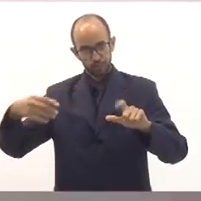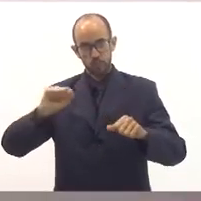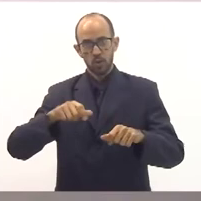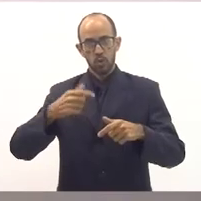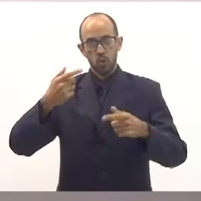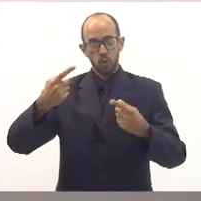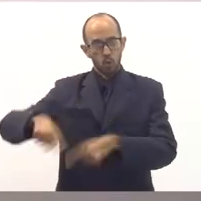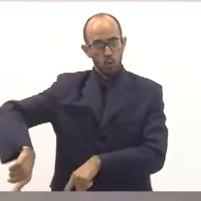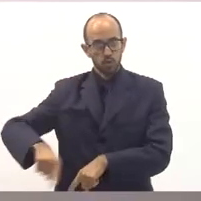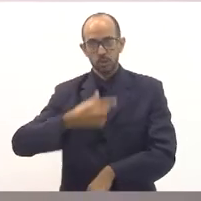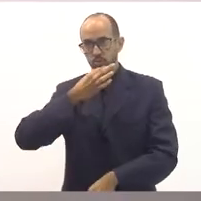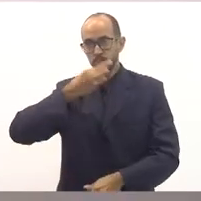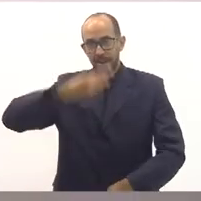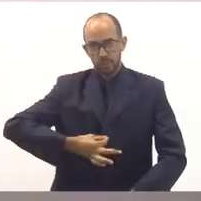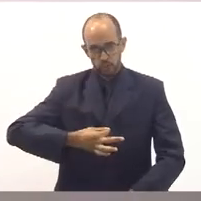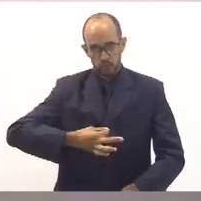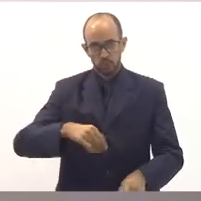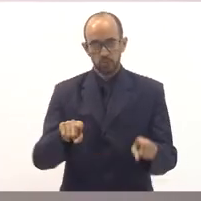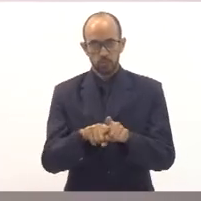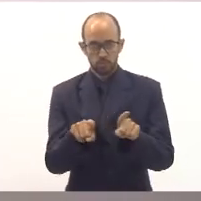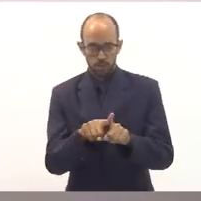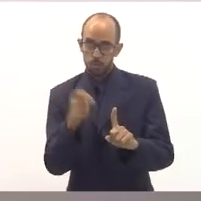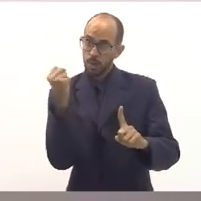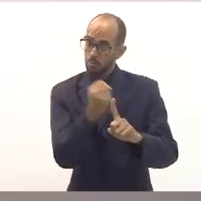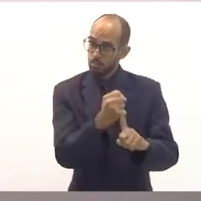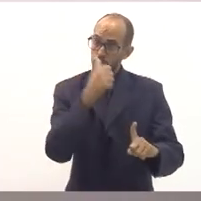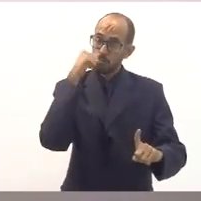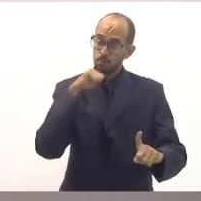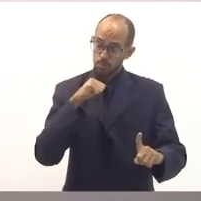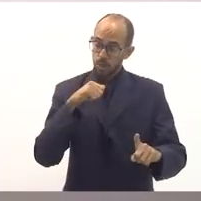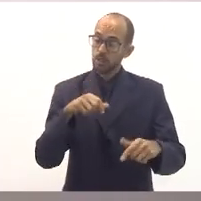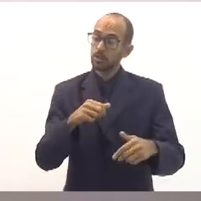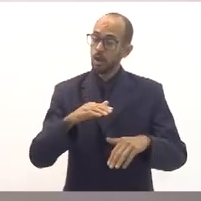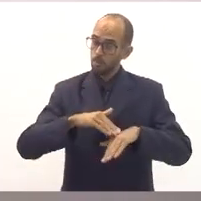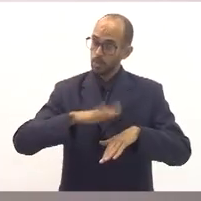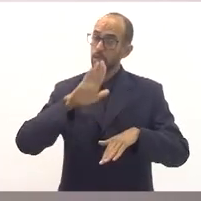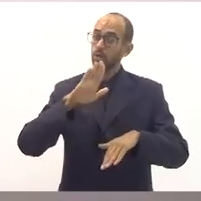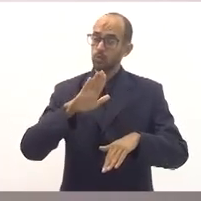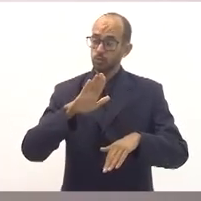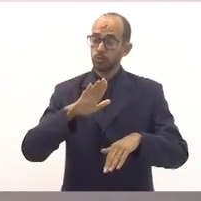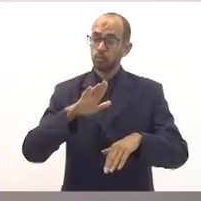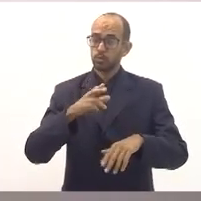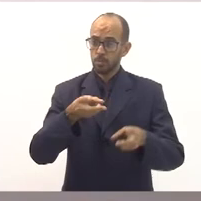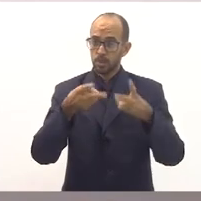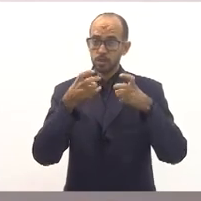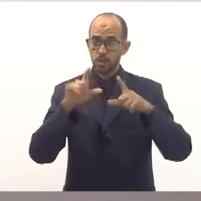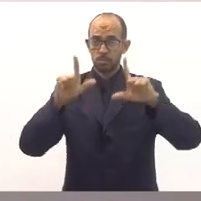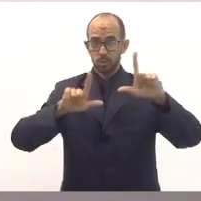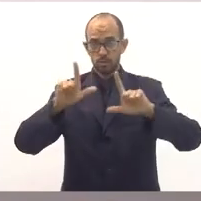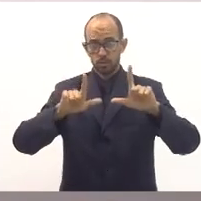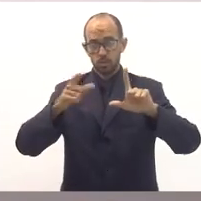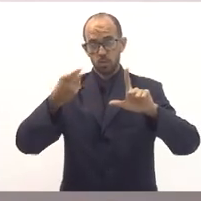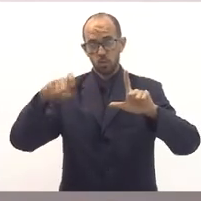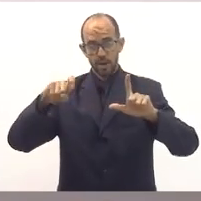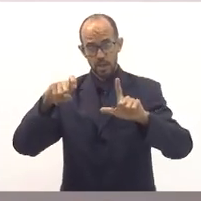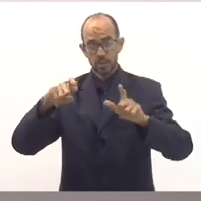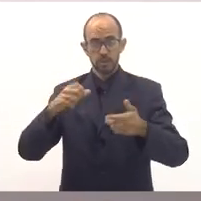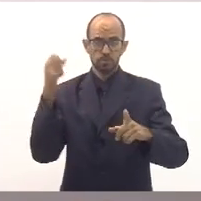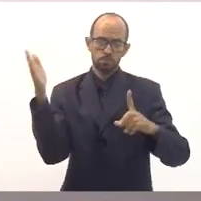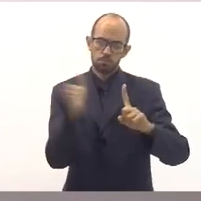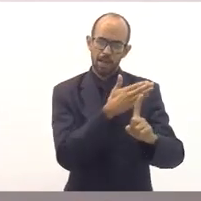artistas que estão né o feminicídio tá o meu todo dia você vê na televisão com o ex-namorado ou ex-marido